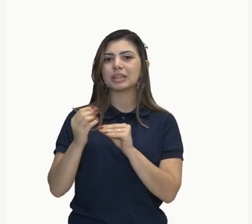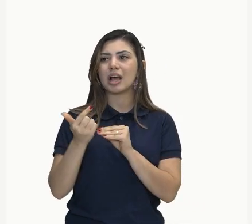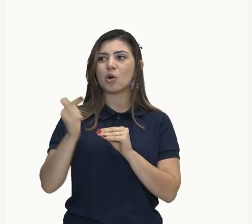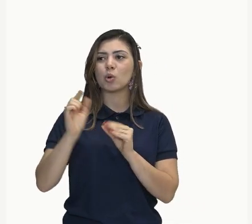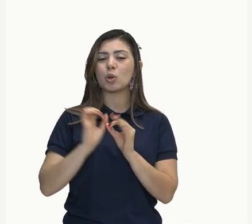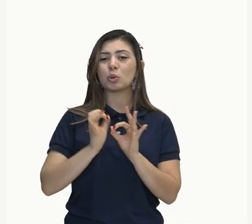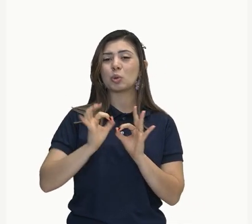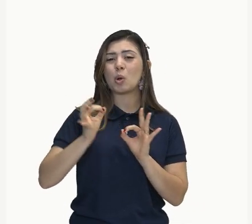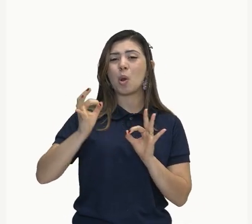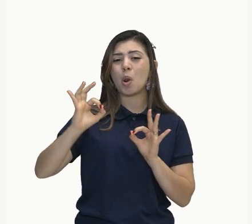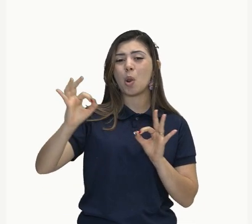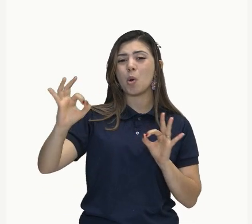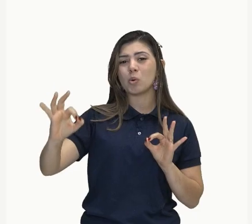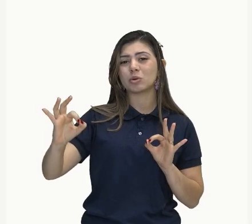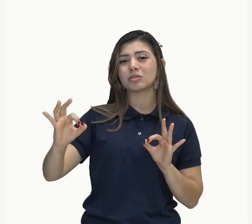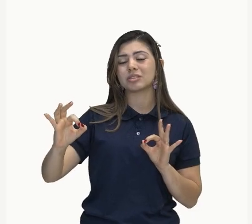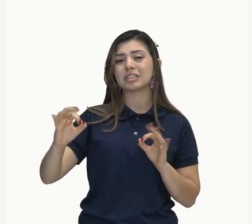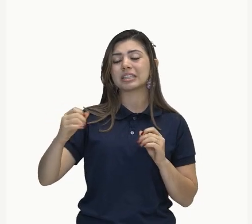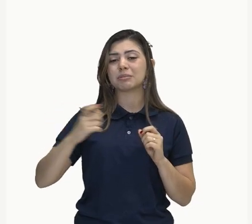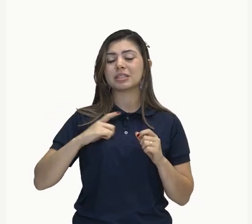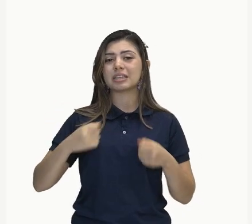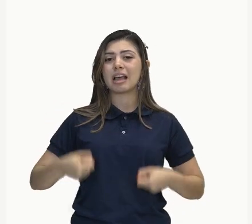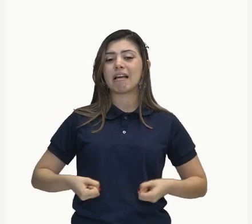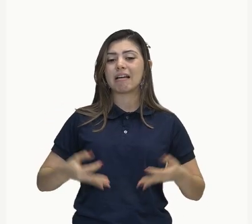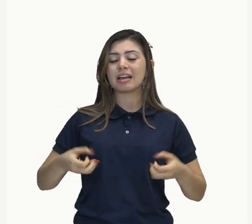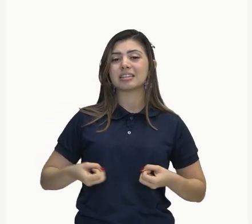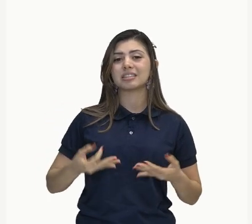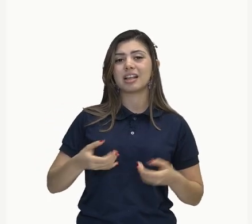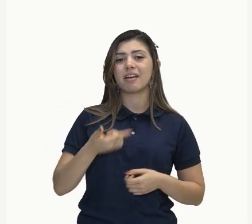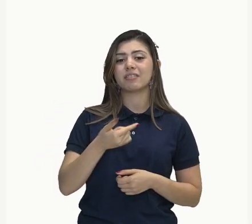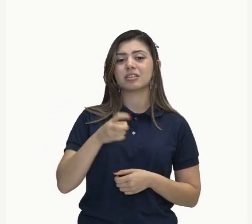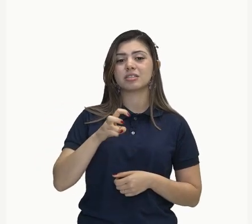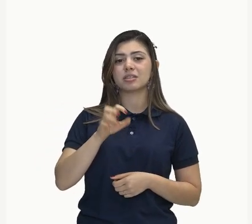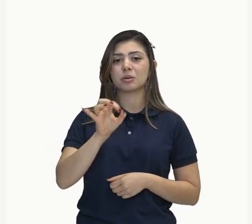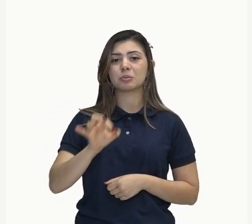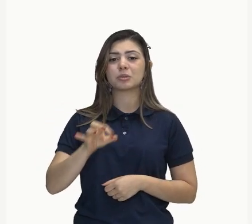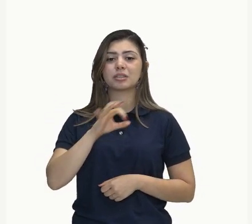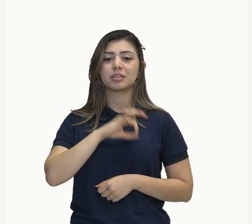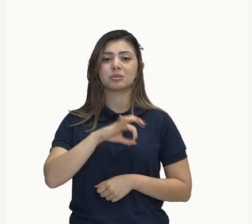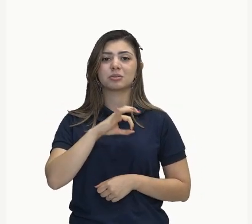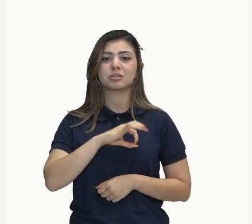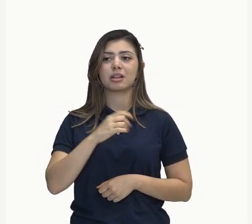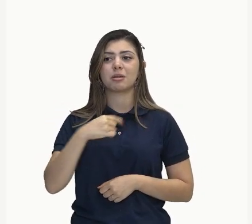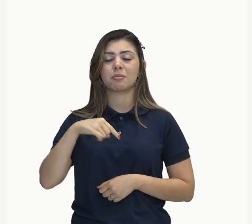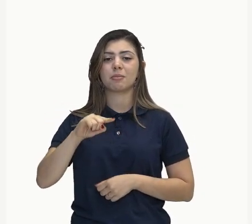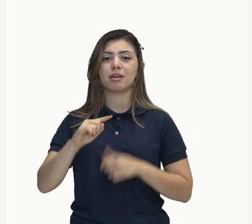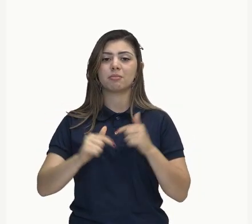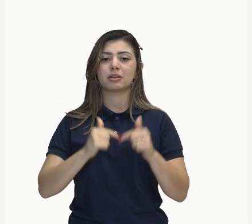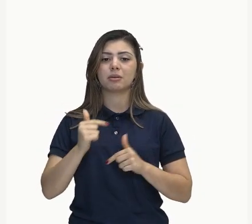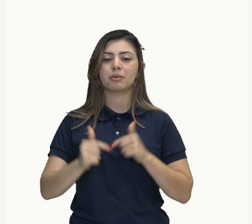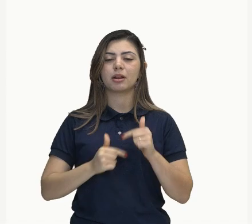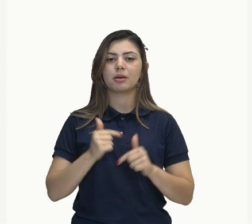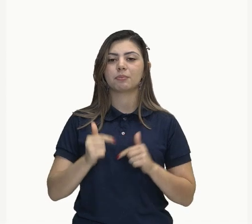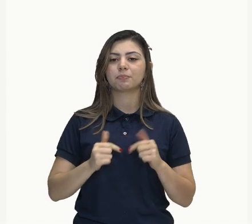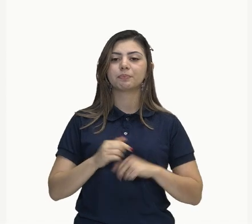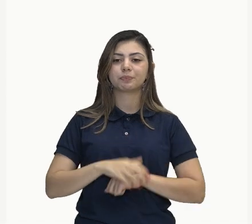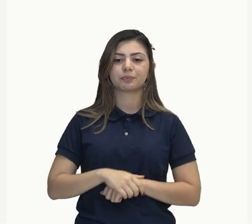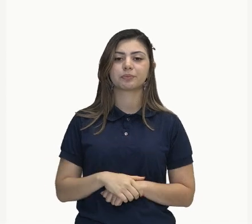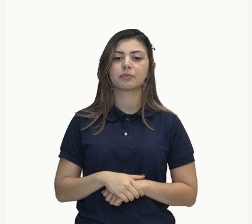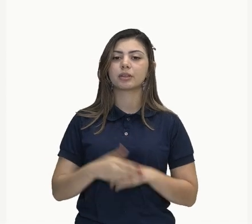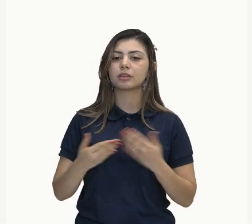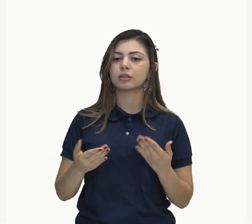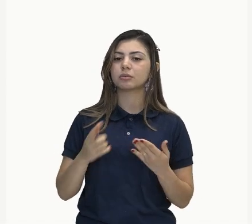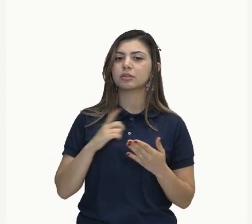um lugar mais longe e gasta agora 25% do seu salário indo para o seu trabalho. Então aí ainda tem uma placa